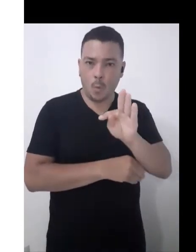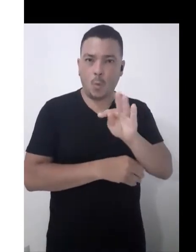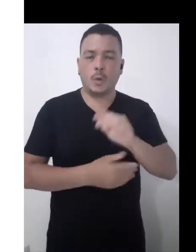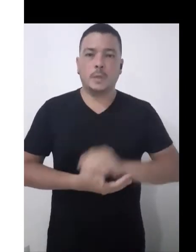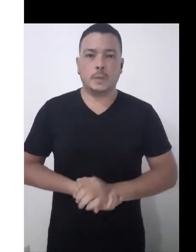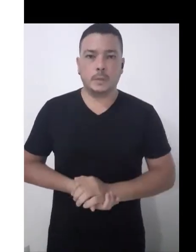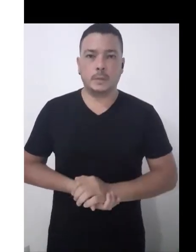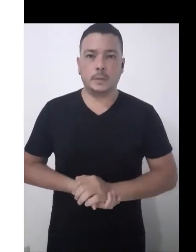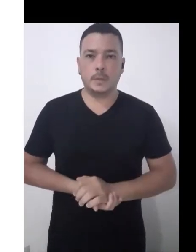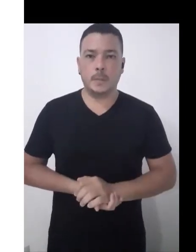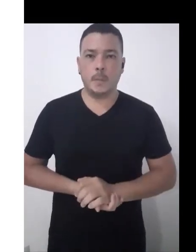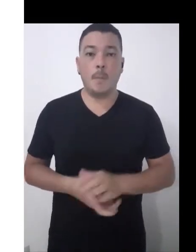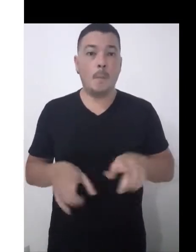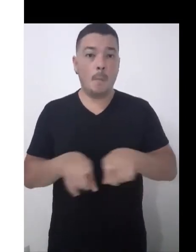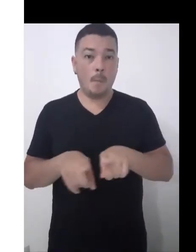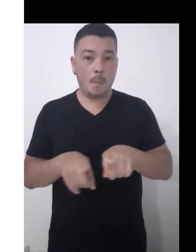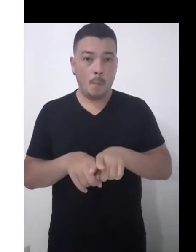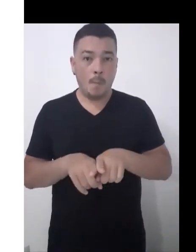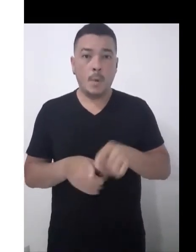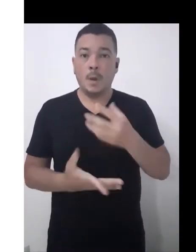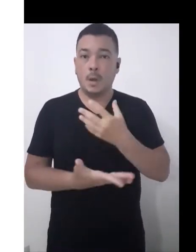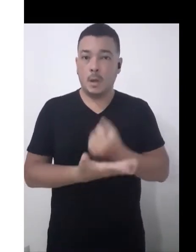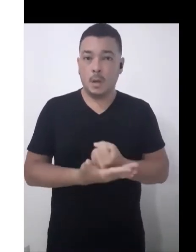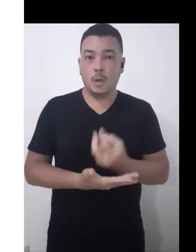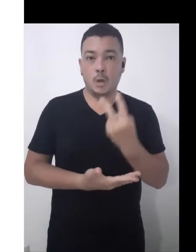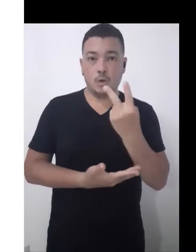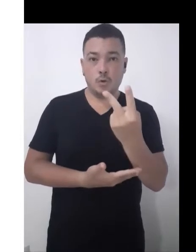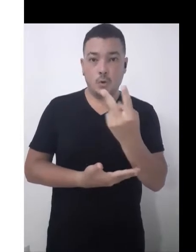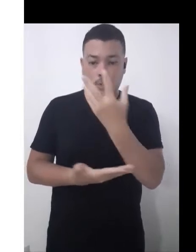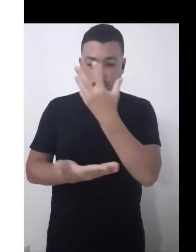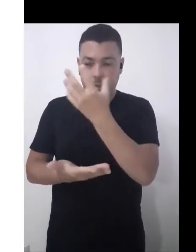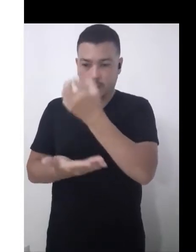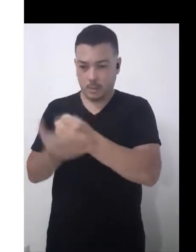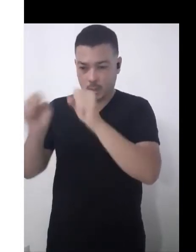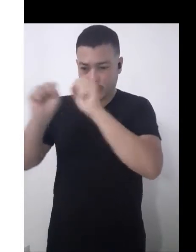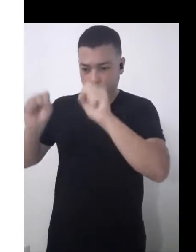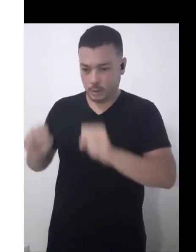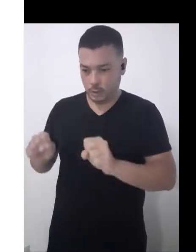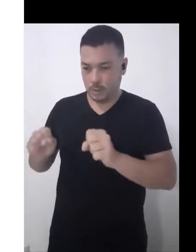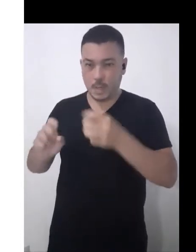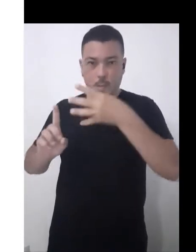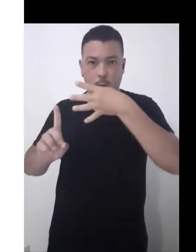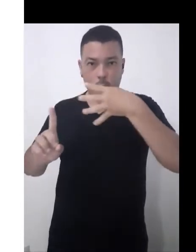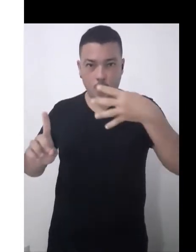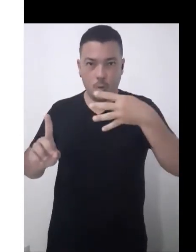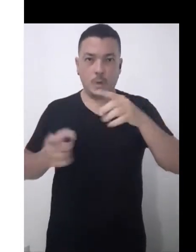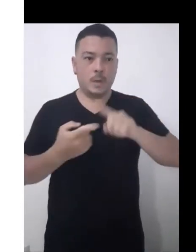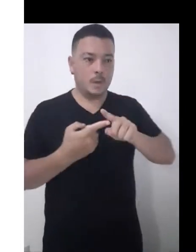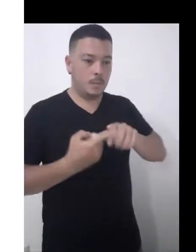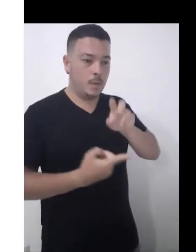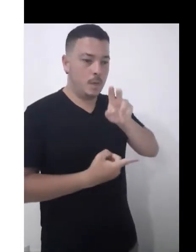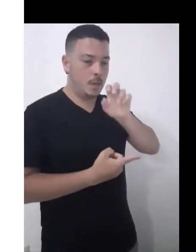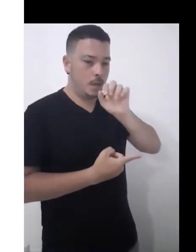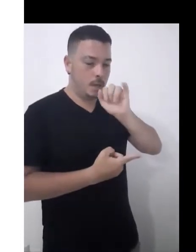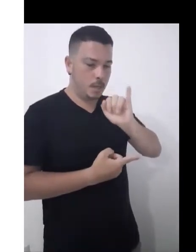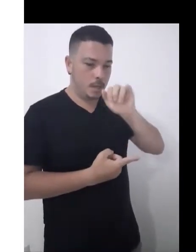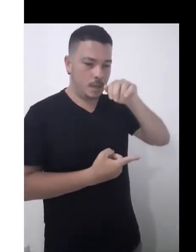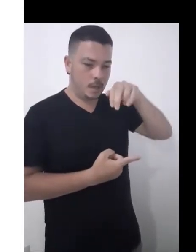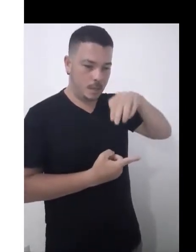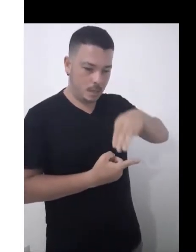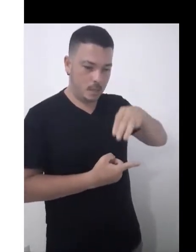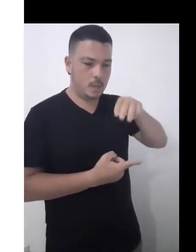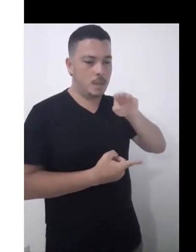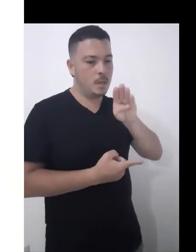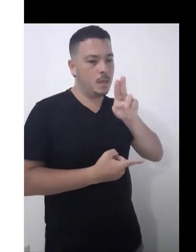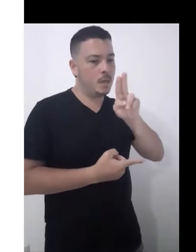no caso a instalação de dois sistemas operacionais. O exemplo que eu citei foi com o Windows e o Ubuntu. E hoje a gente